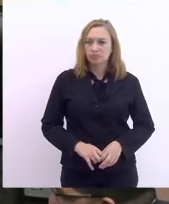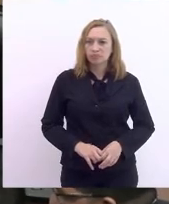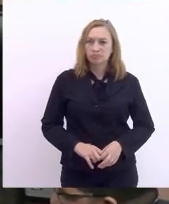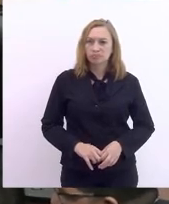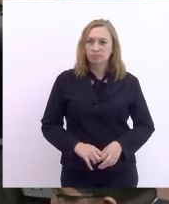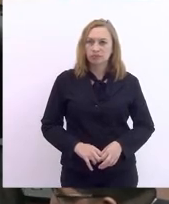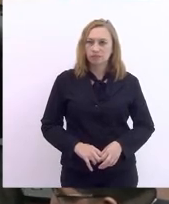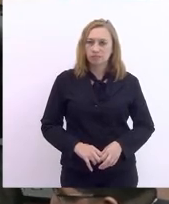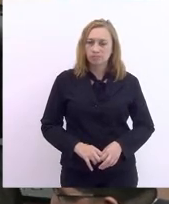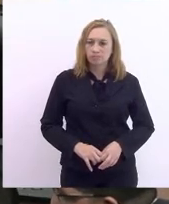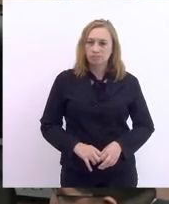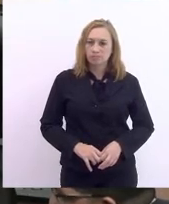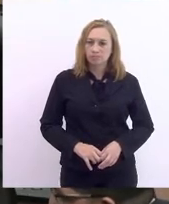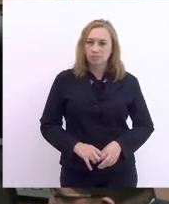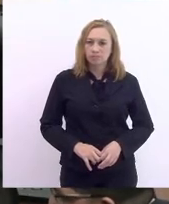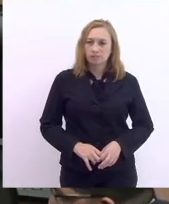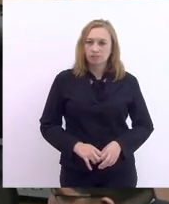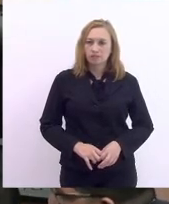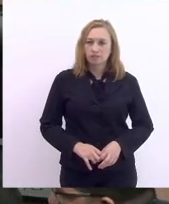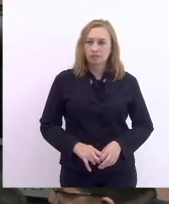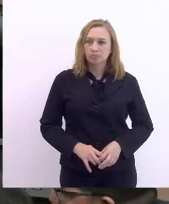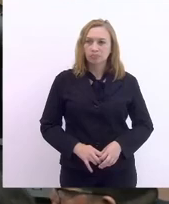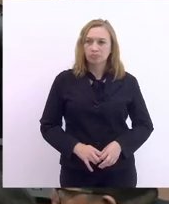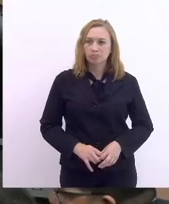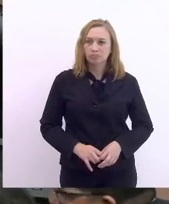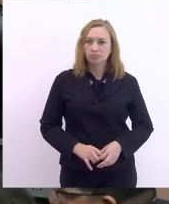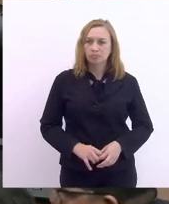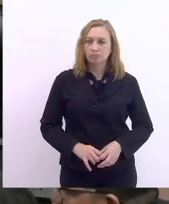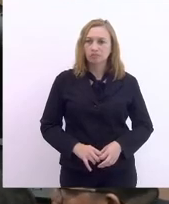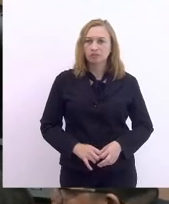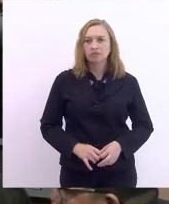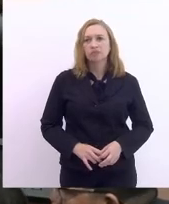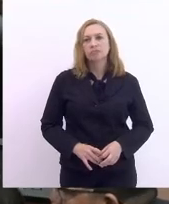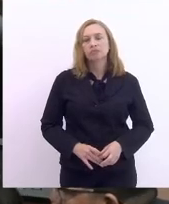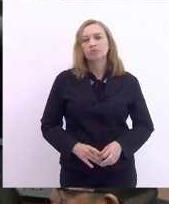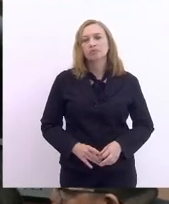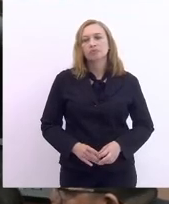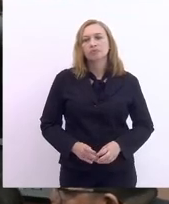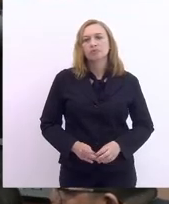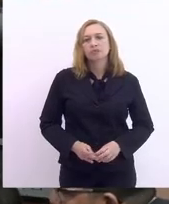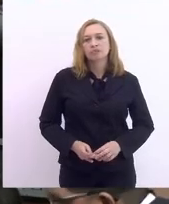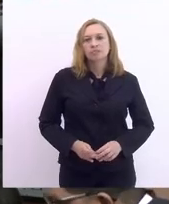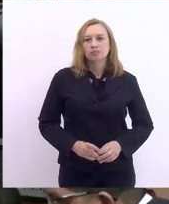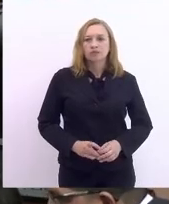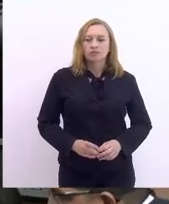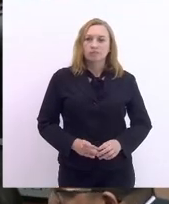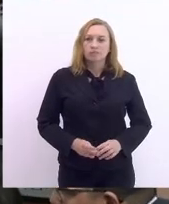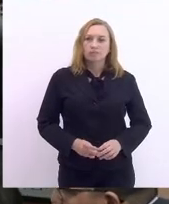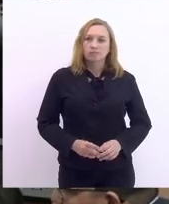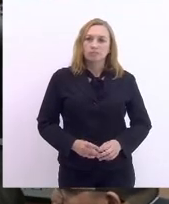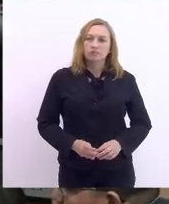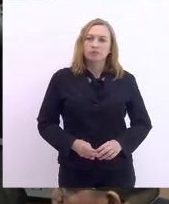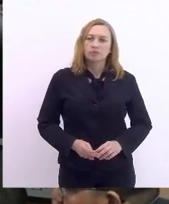e ele já com a gente para a gente poder entregar Por favor E aí